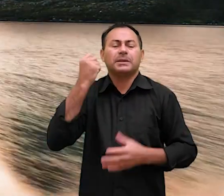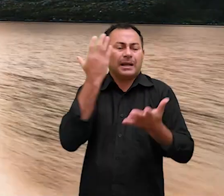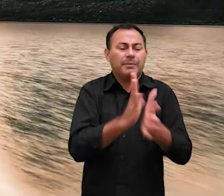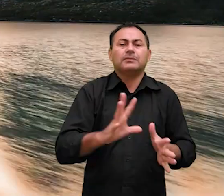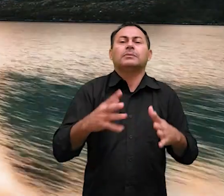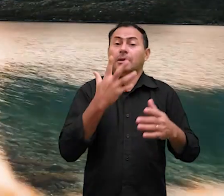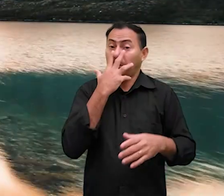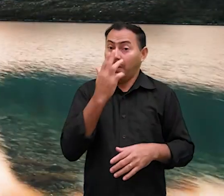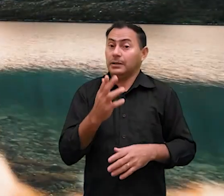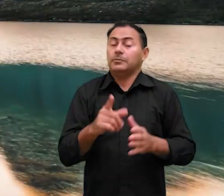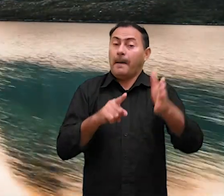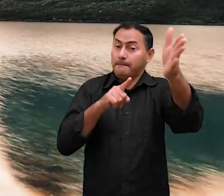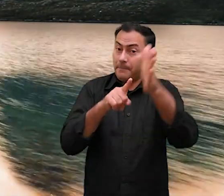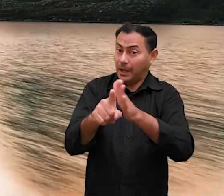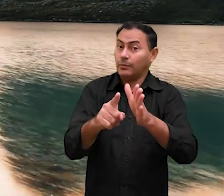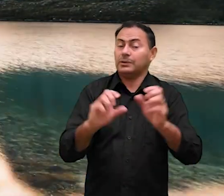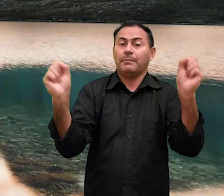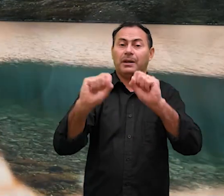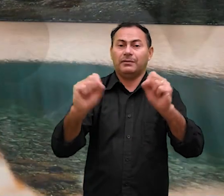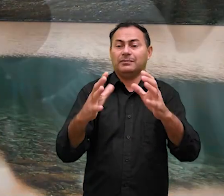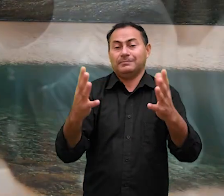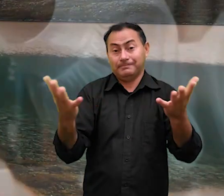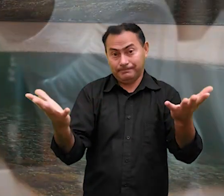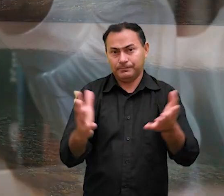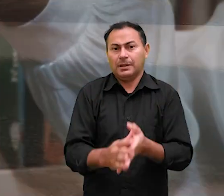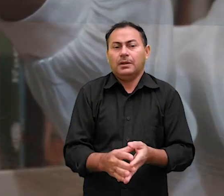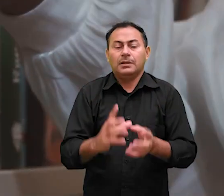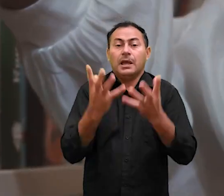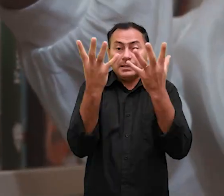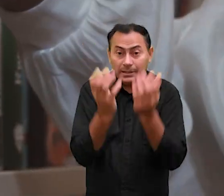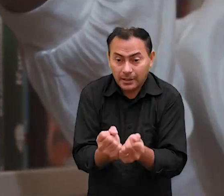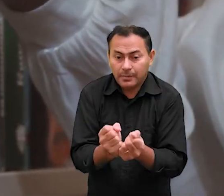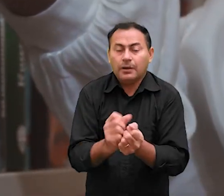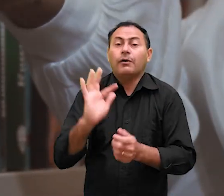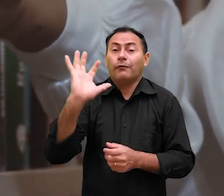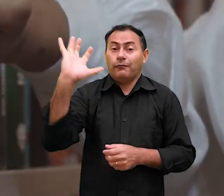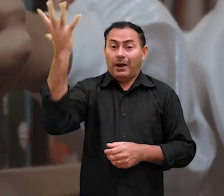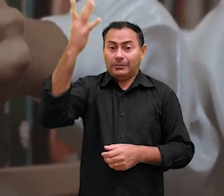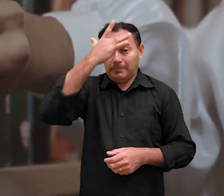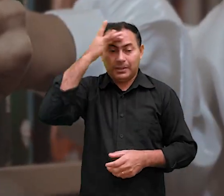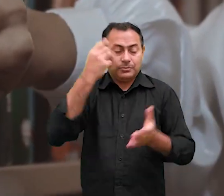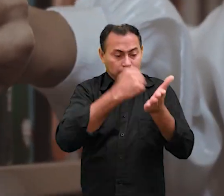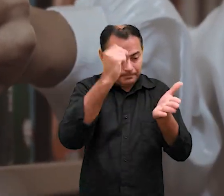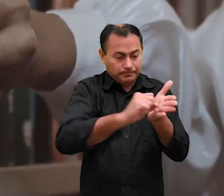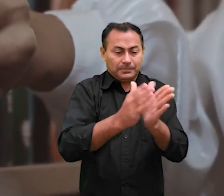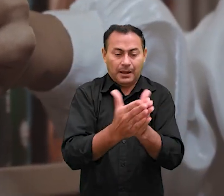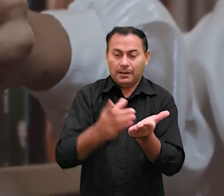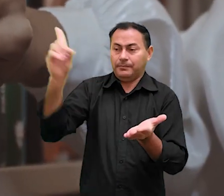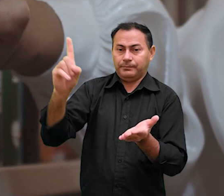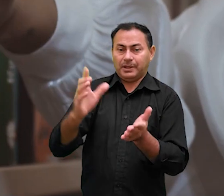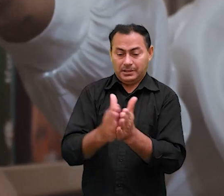recompensas? Acho que essa é uma pergunta maravilhosa. Se considerarmos que o fato de que homens